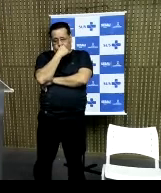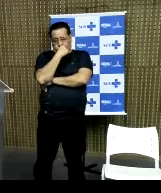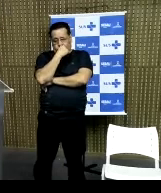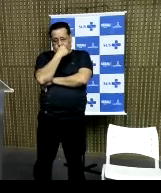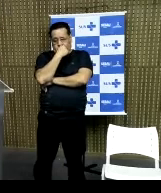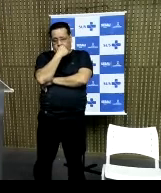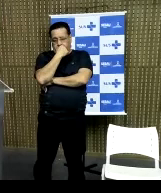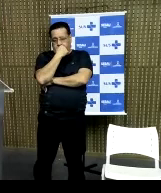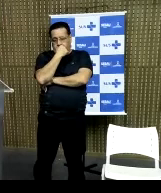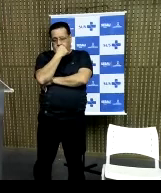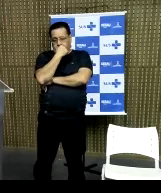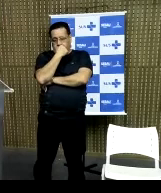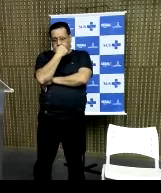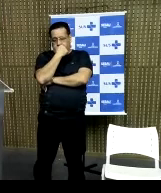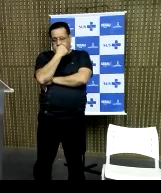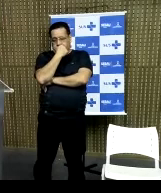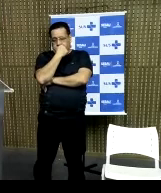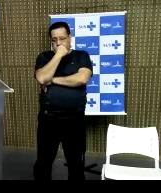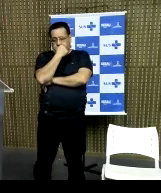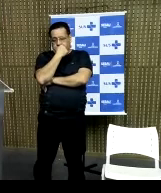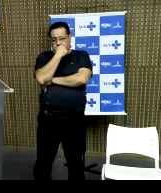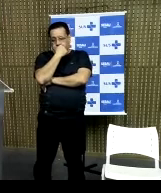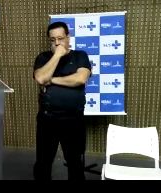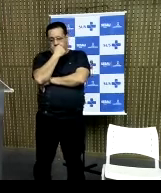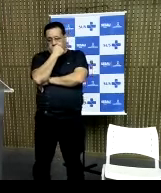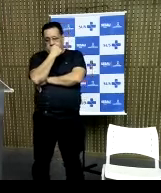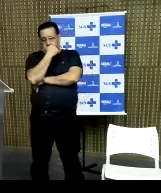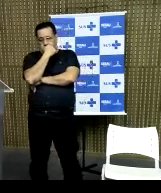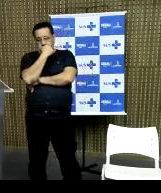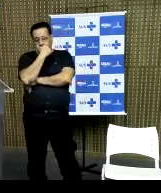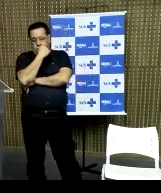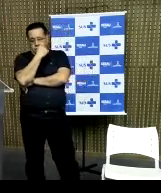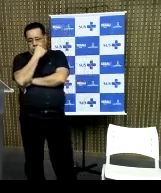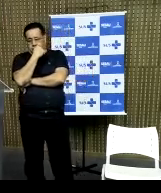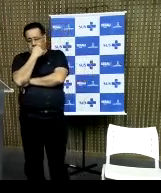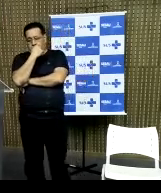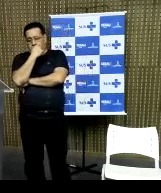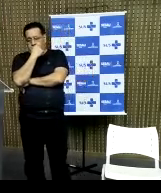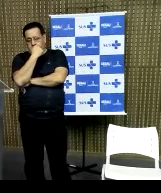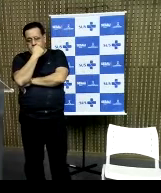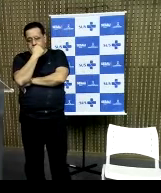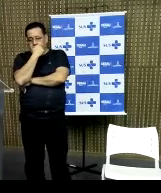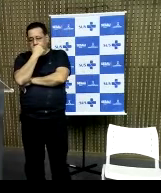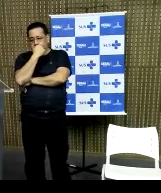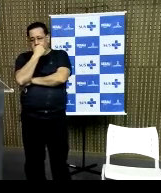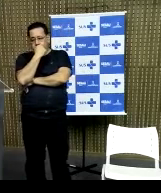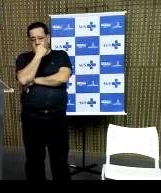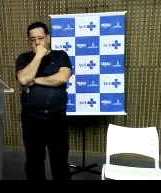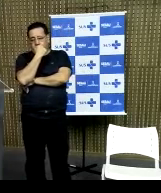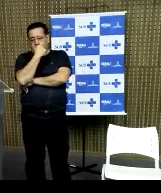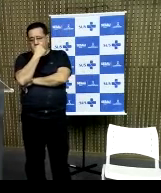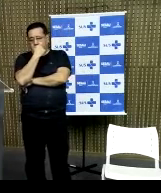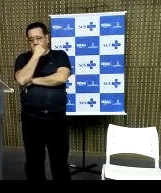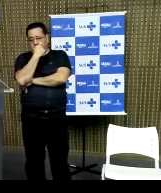essas mães, quando viessem realizar o teste do pezinho com as crianças, já fossem oportunizar-se para